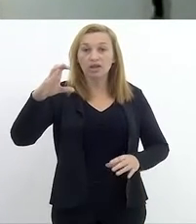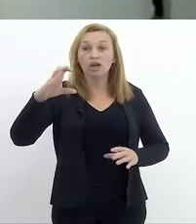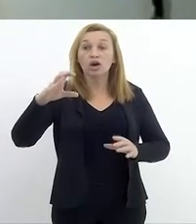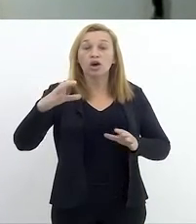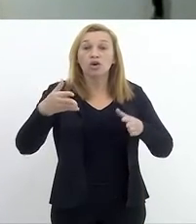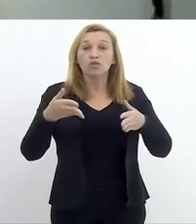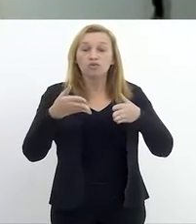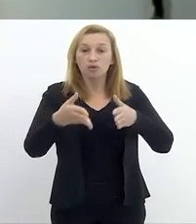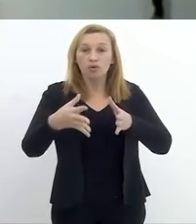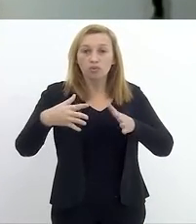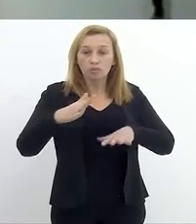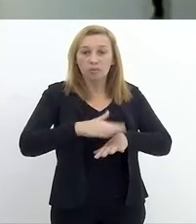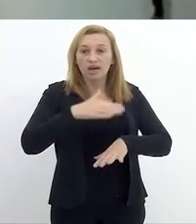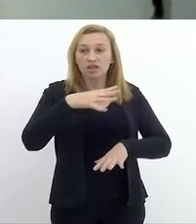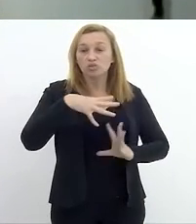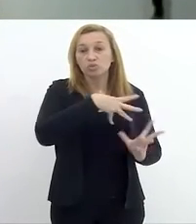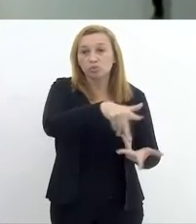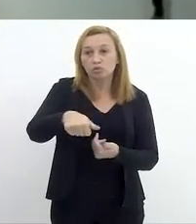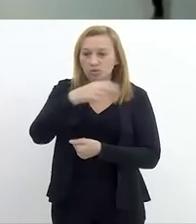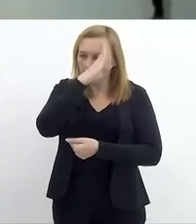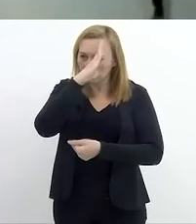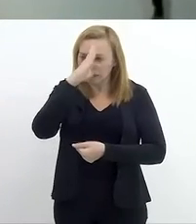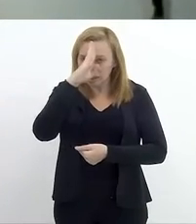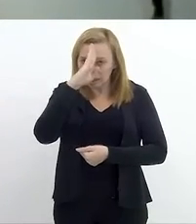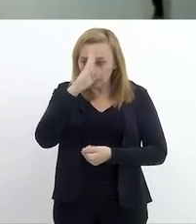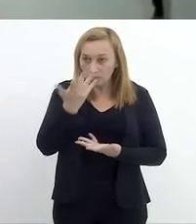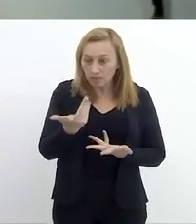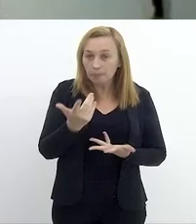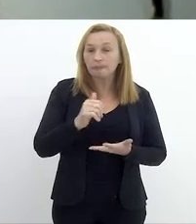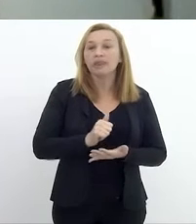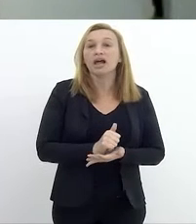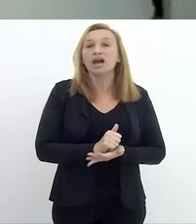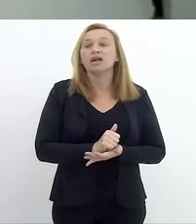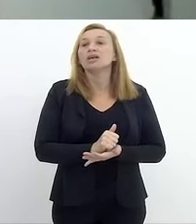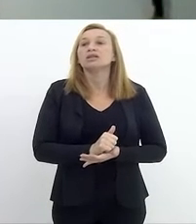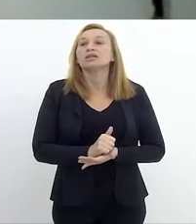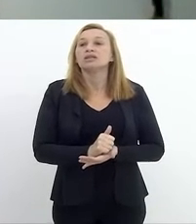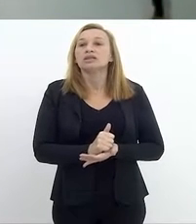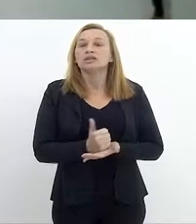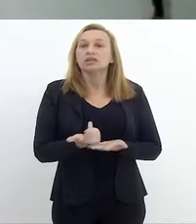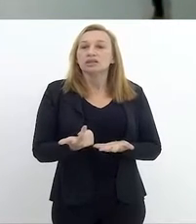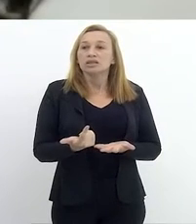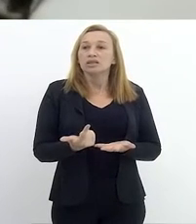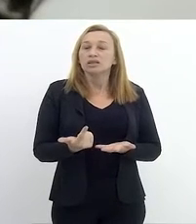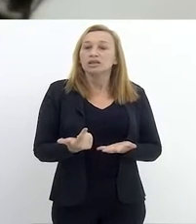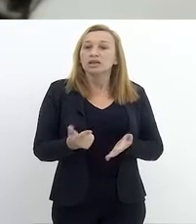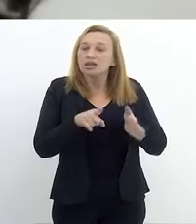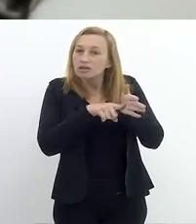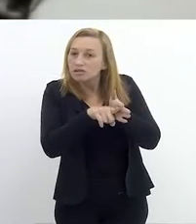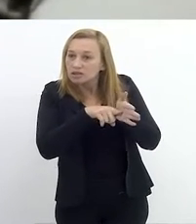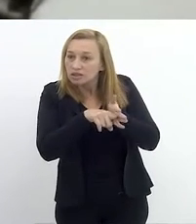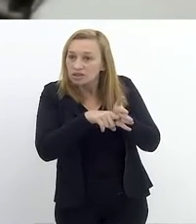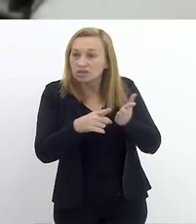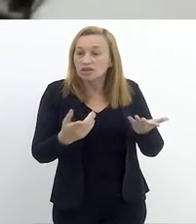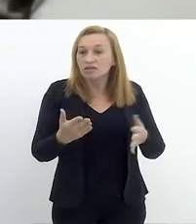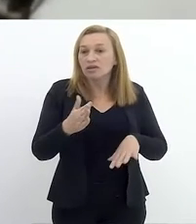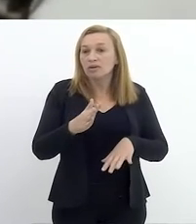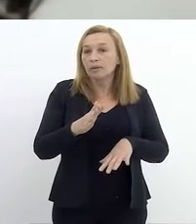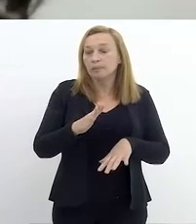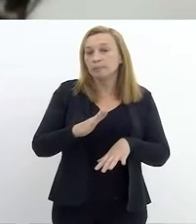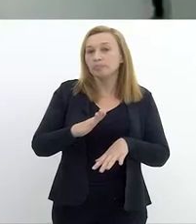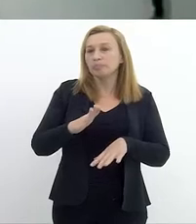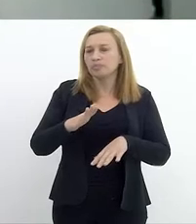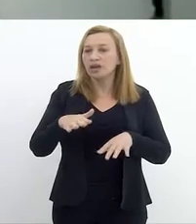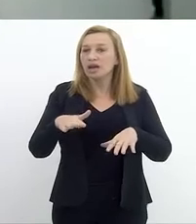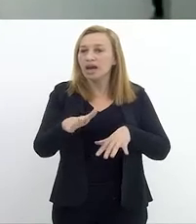mundo acadêmico, e quando a Faperj surgiu, só havia essa diretoria científica, né? E é a face mais conhecida